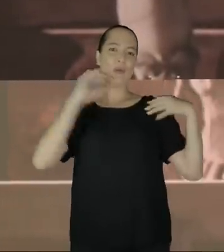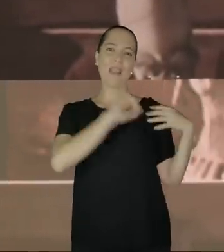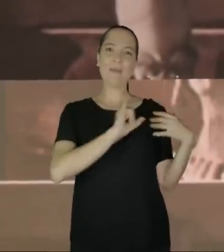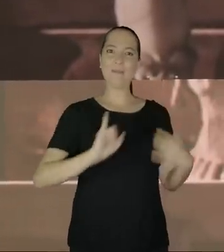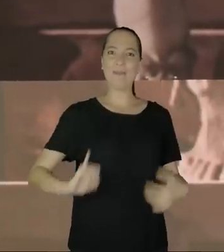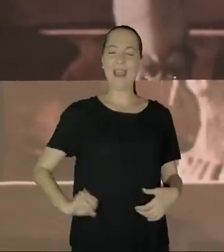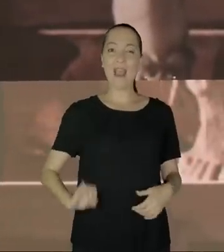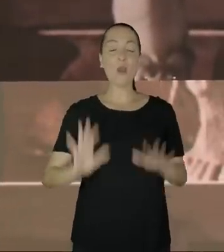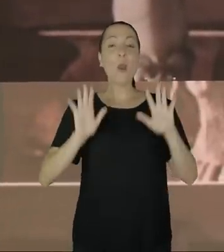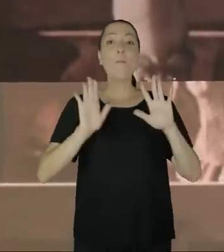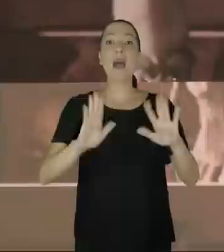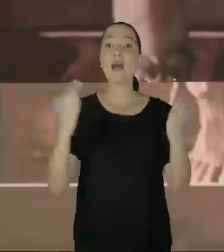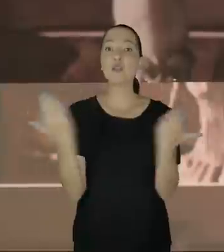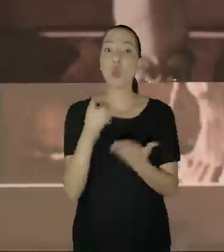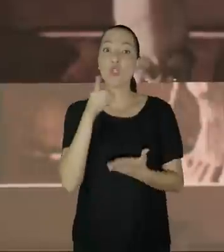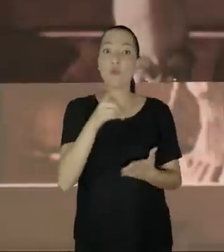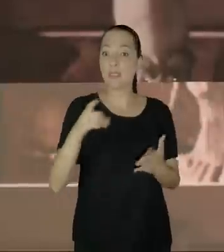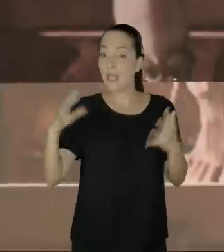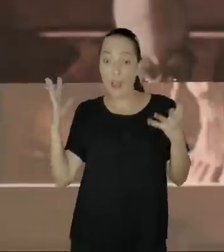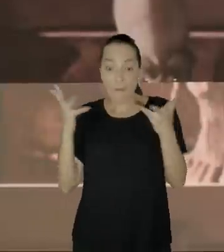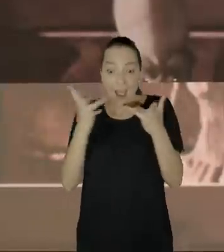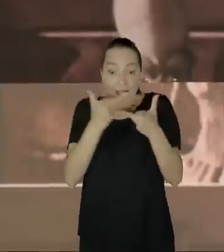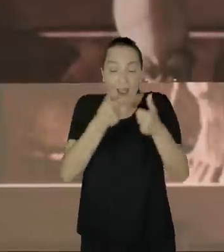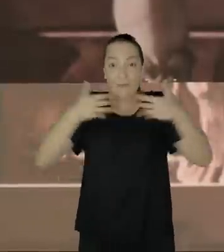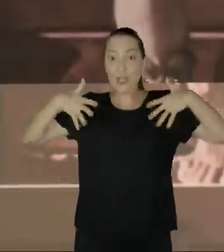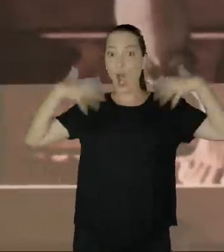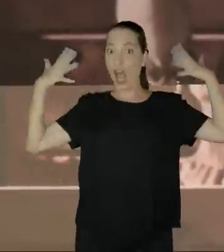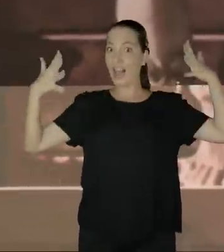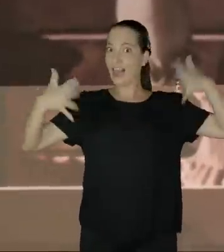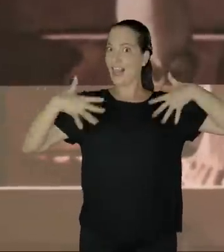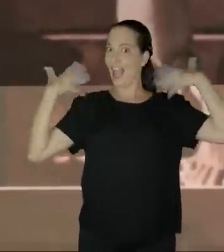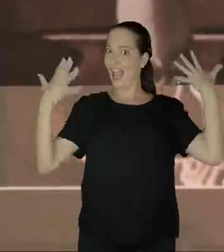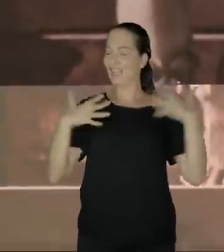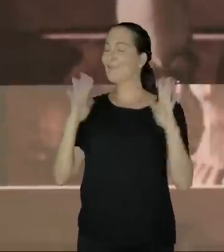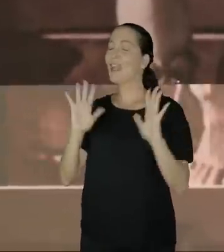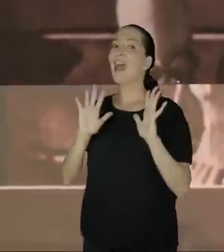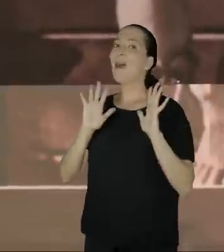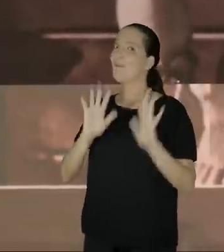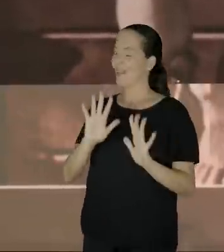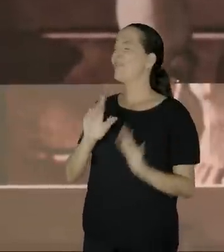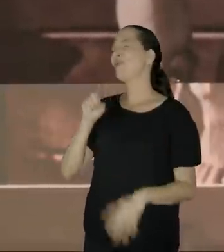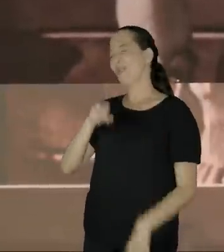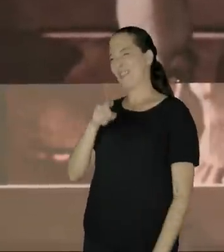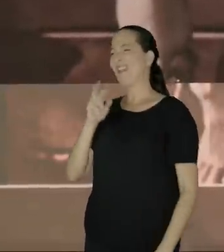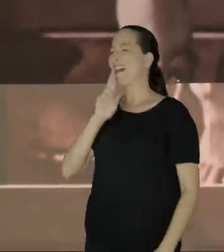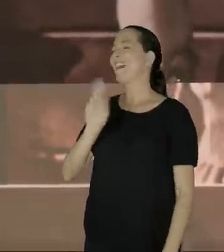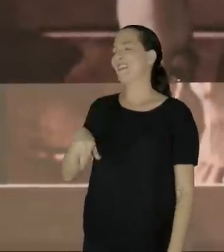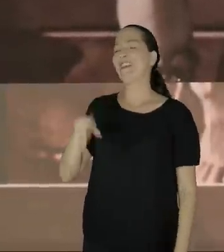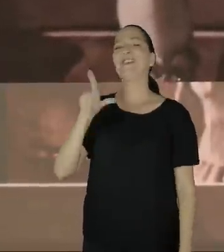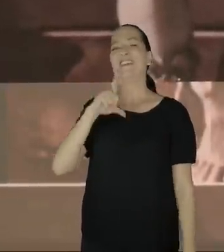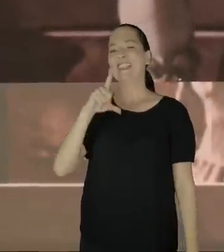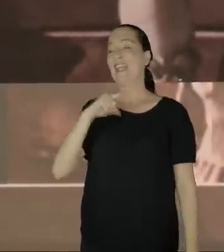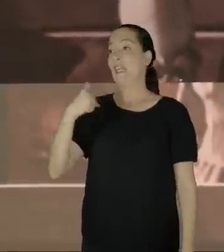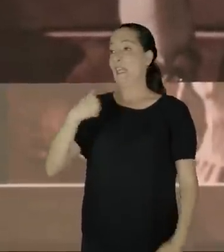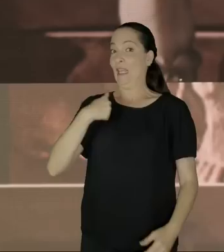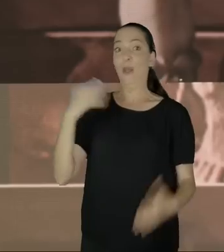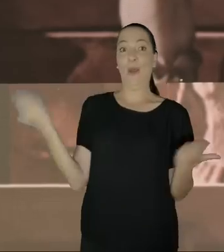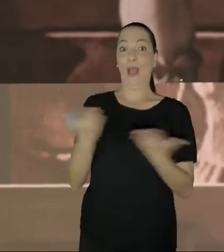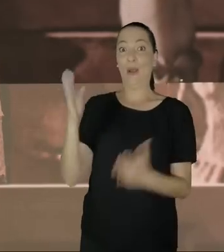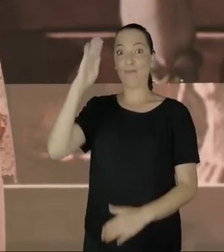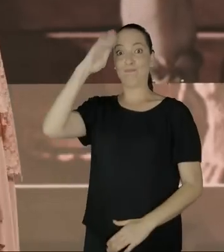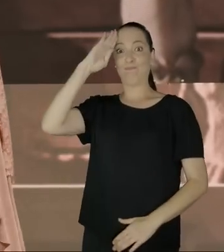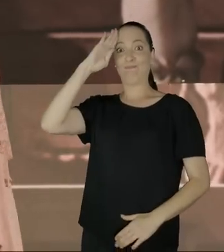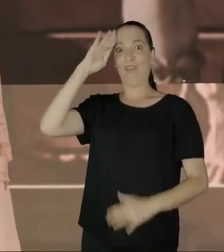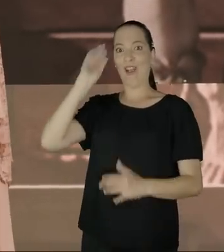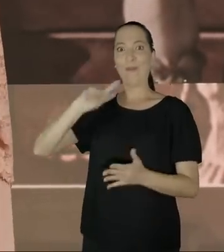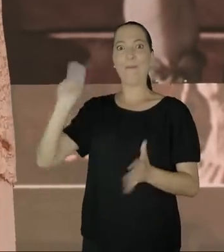está radiante de alegria. Minha bela esposa, você tem razão. Estou na guarda pretoriana. Está